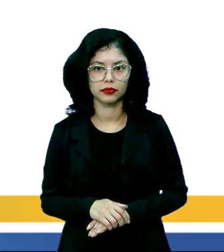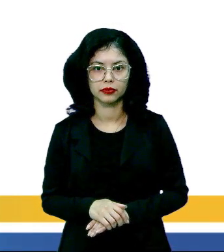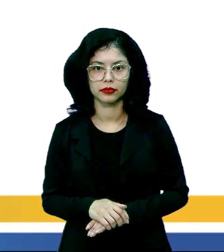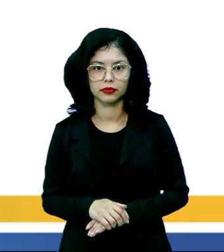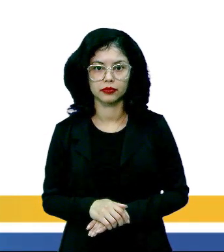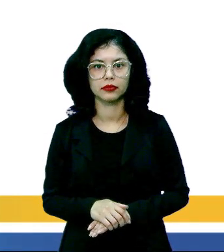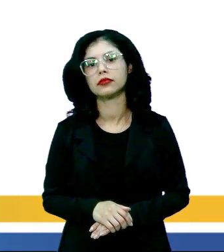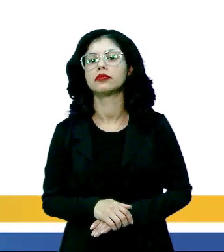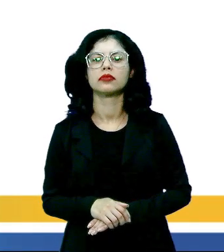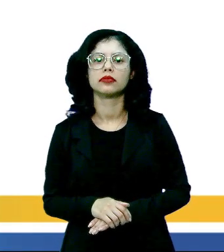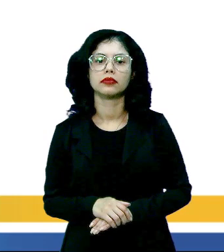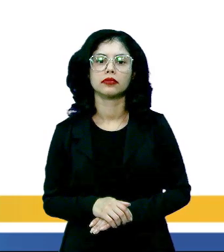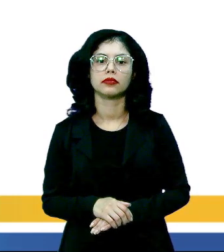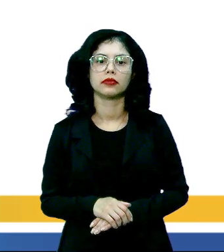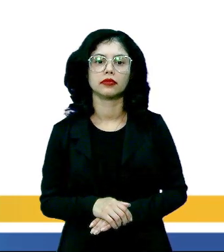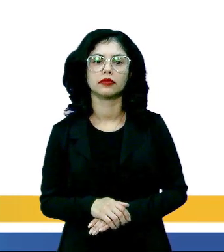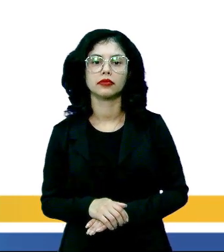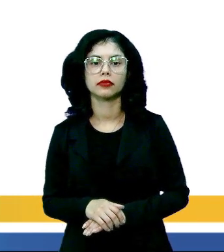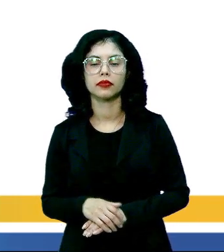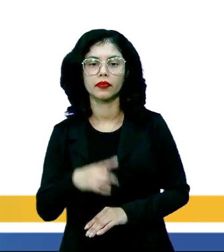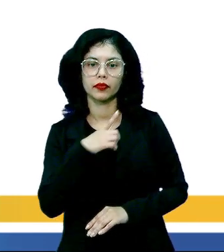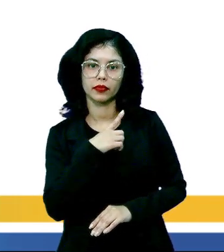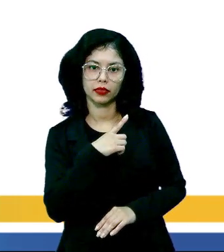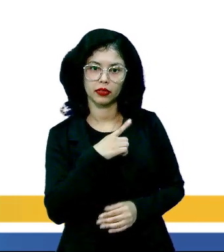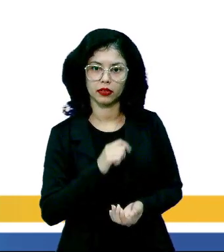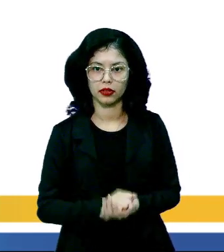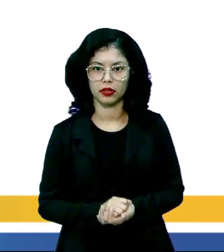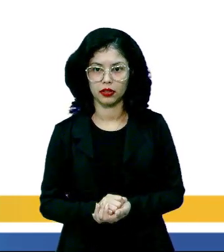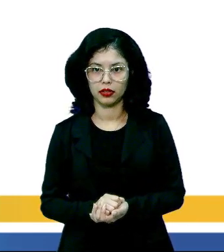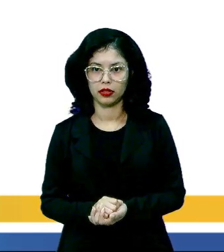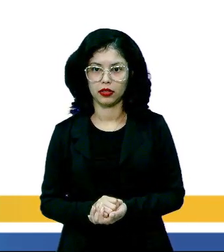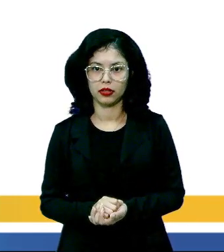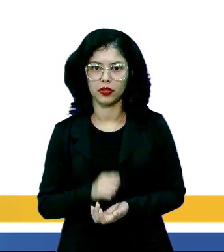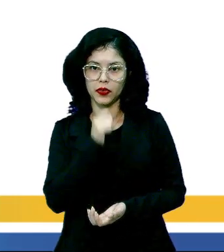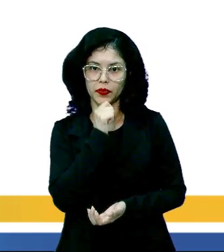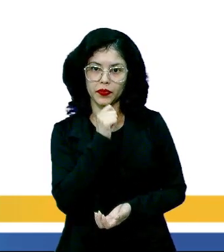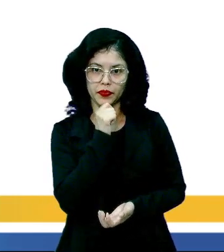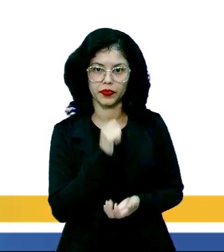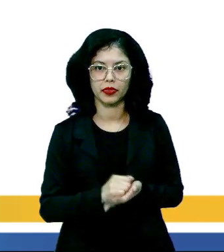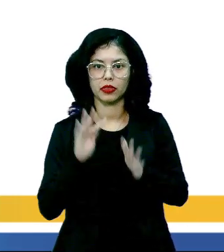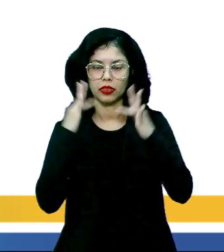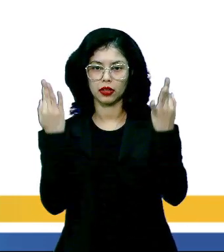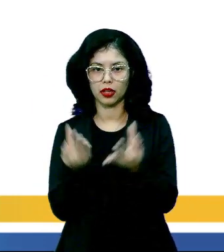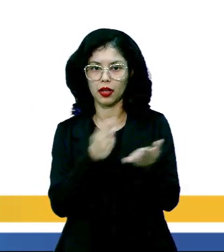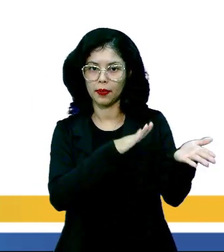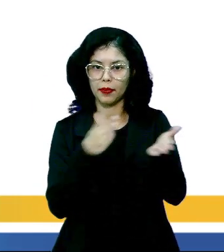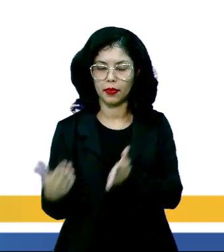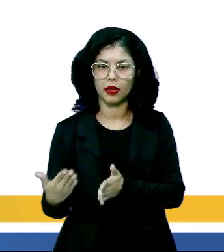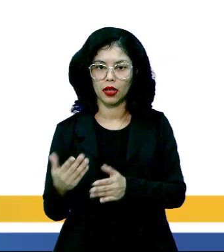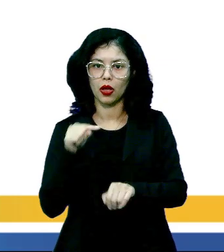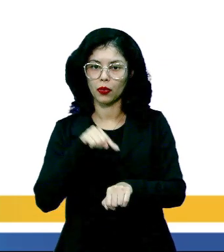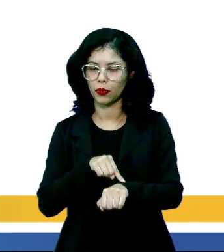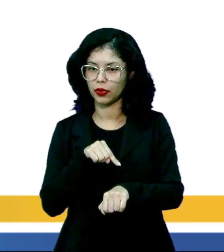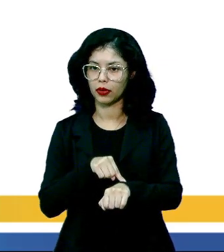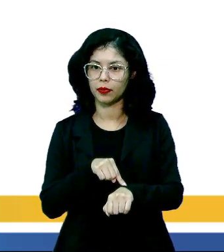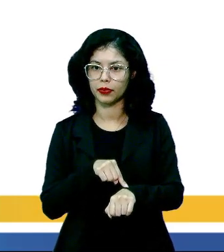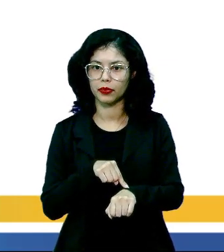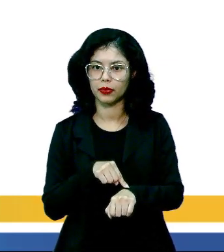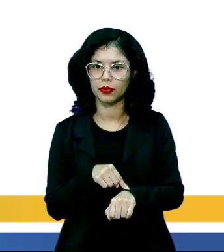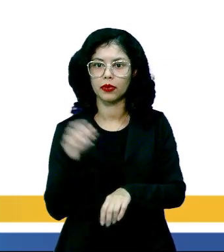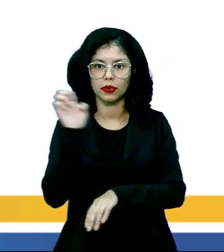aí né o pai dele se aposentou aí teve teve uma temporada aí Olá a família passou uma temporada